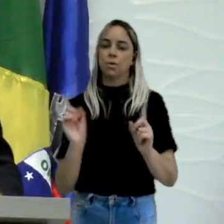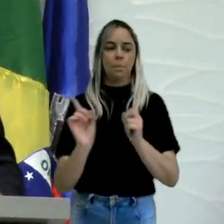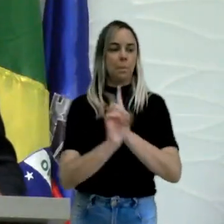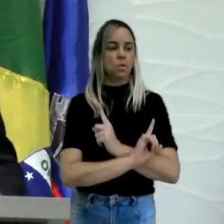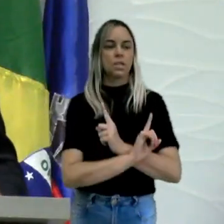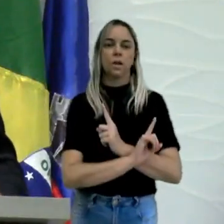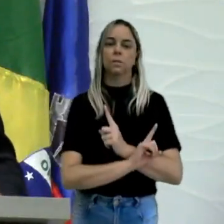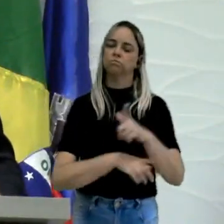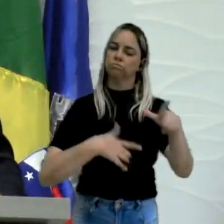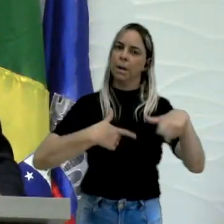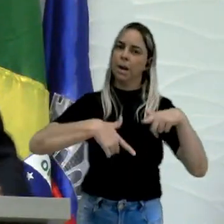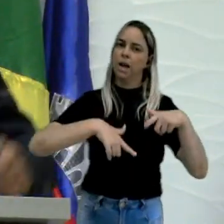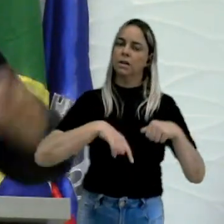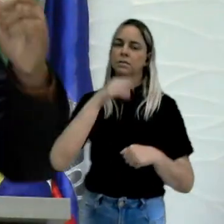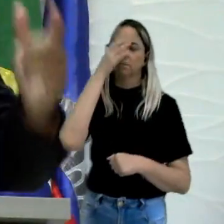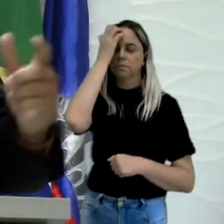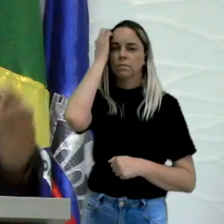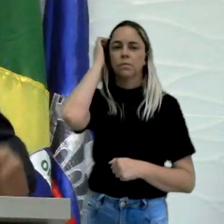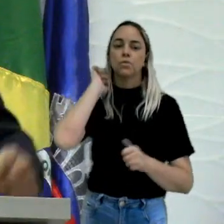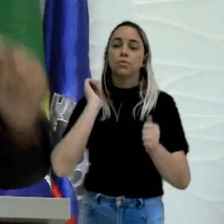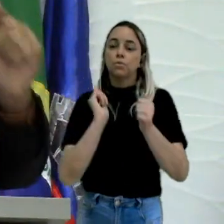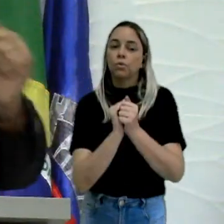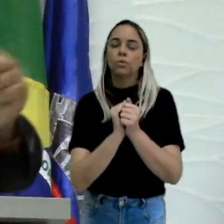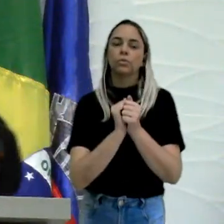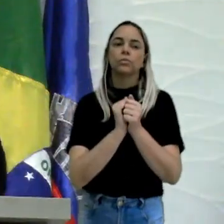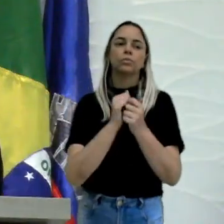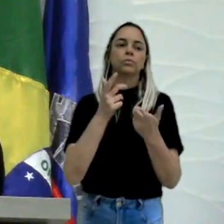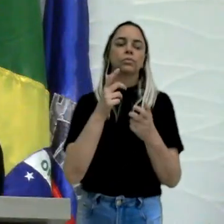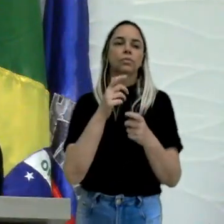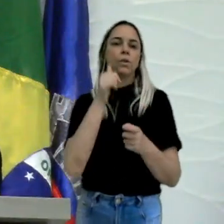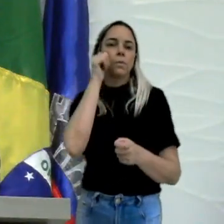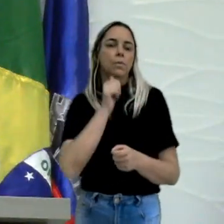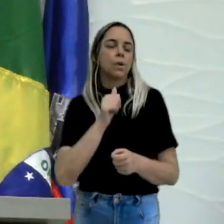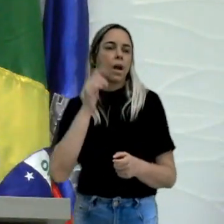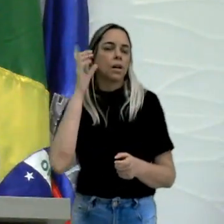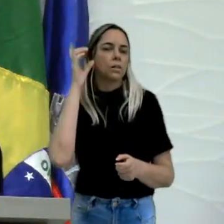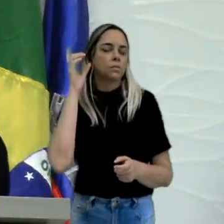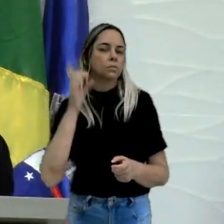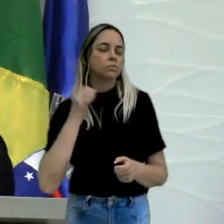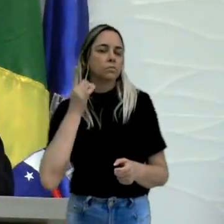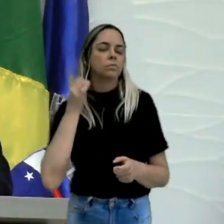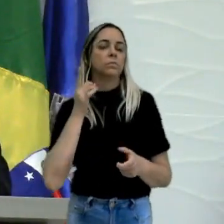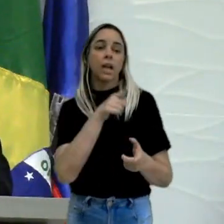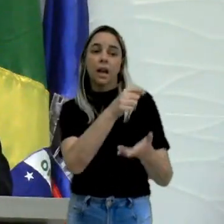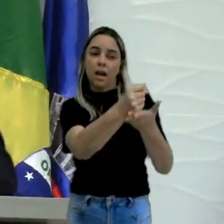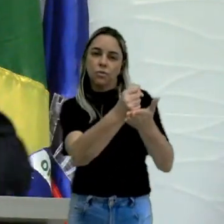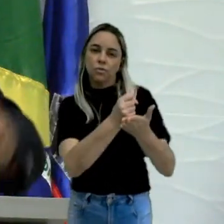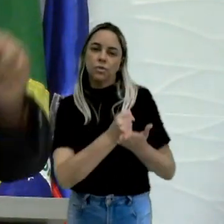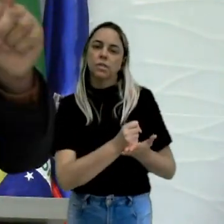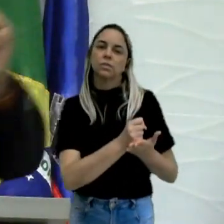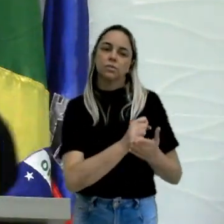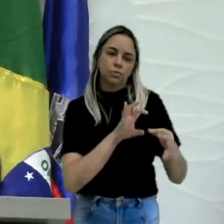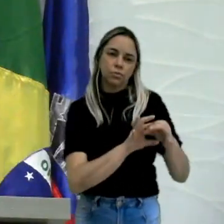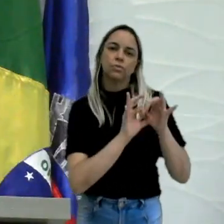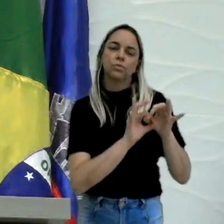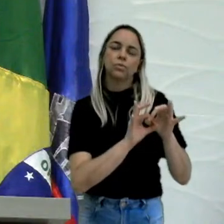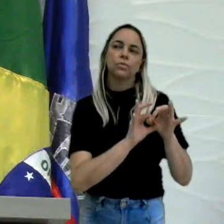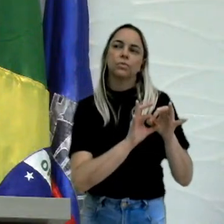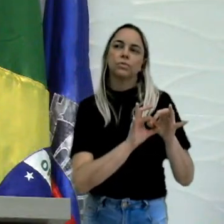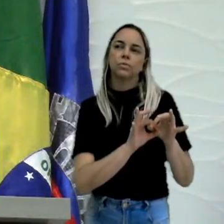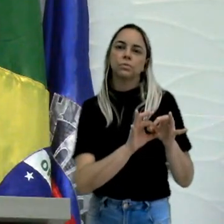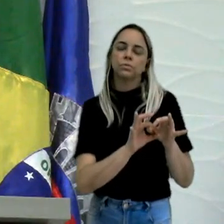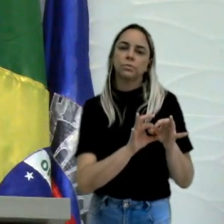oposição, juntamente com ela, que vem trabalhando e vem ajudando. E está aí